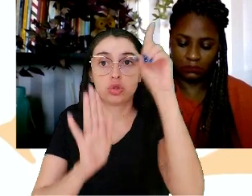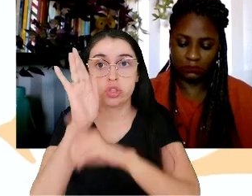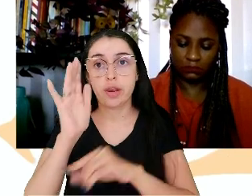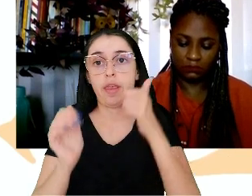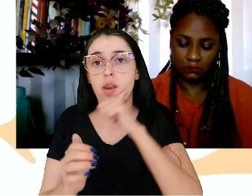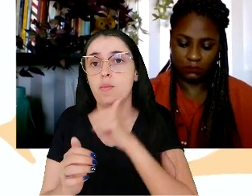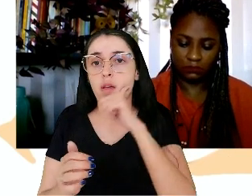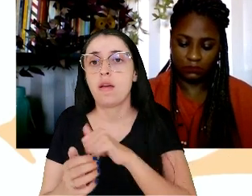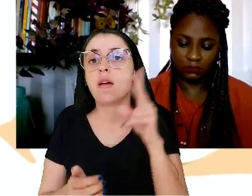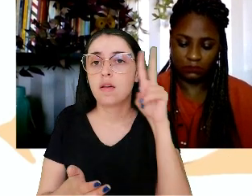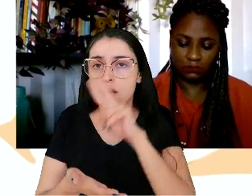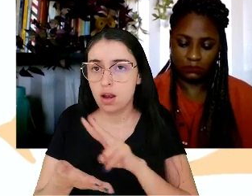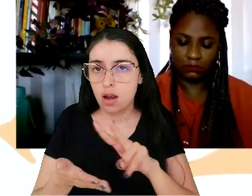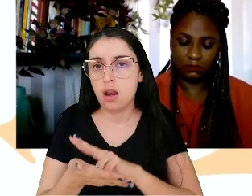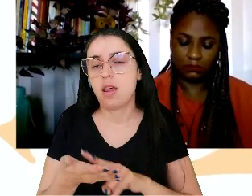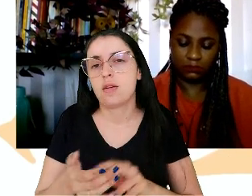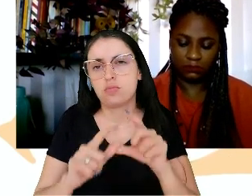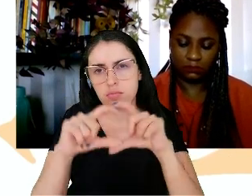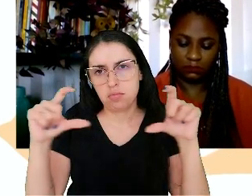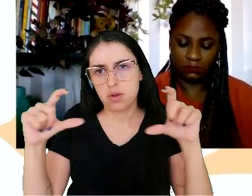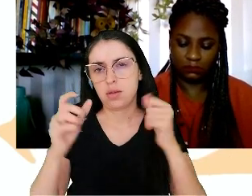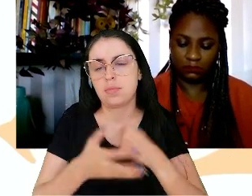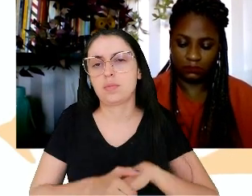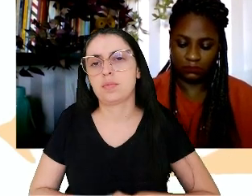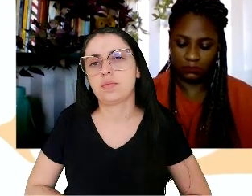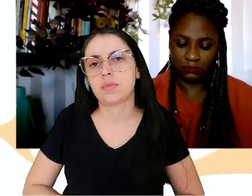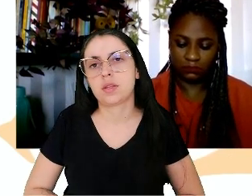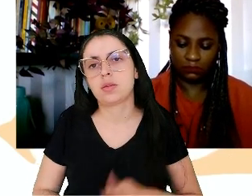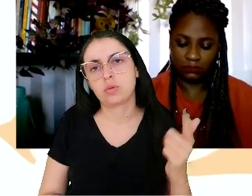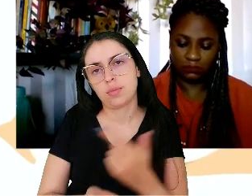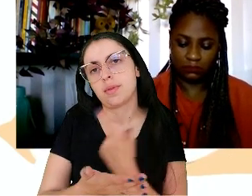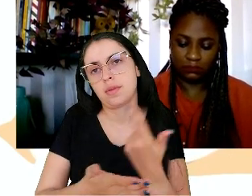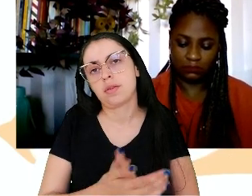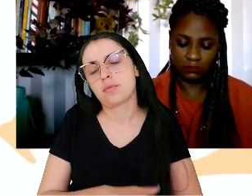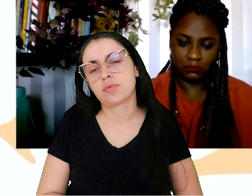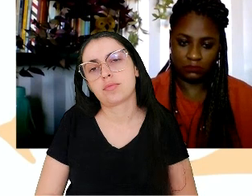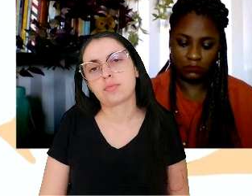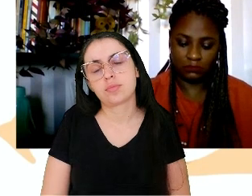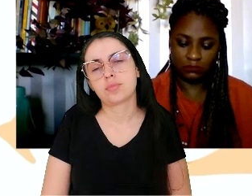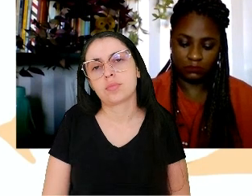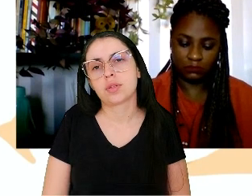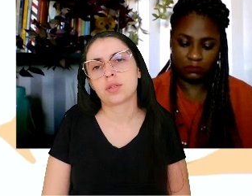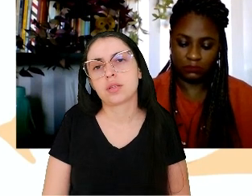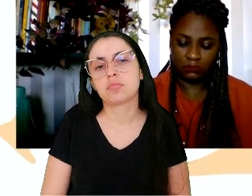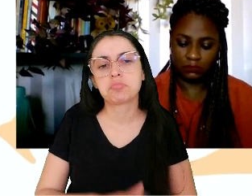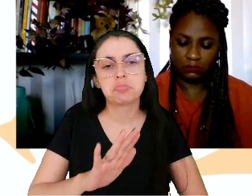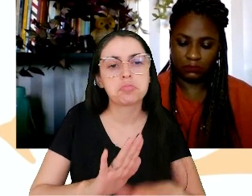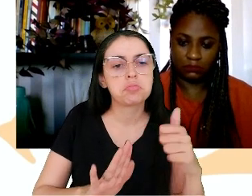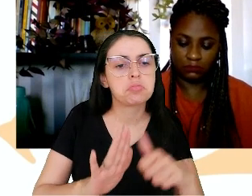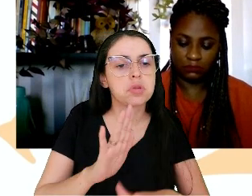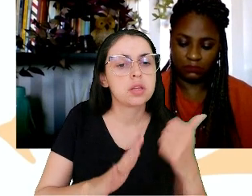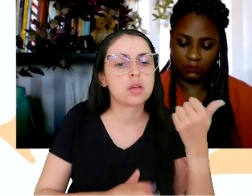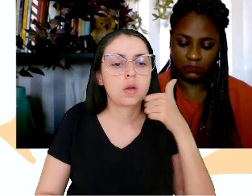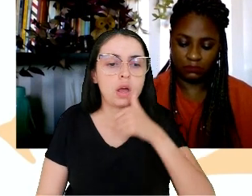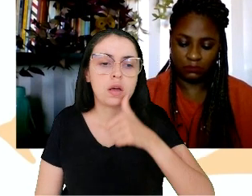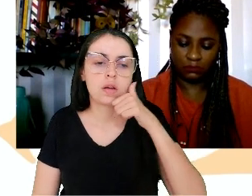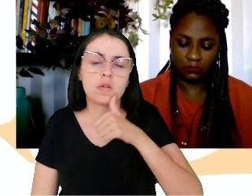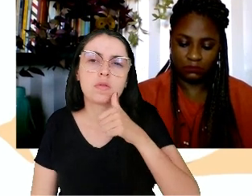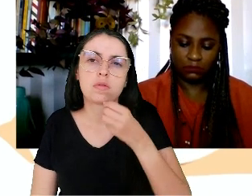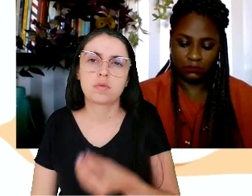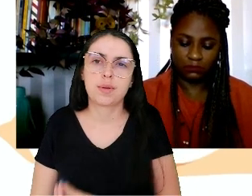Então, eu vou ler esse pequeno trecho do livro dela. As primeiras